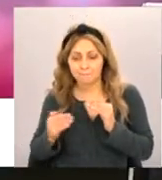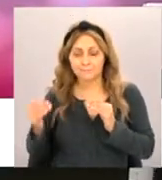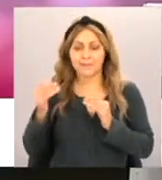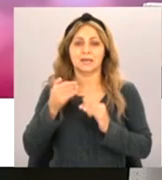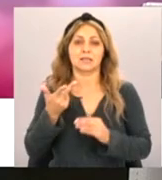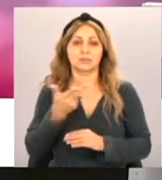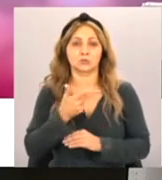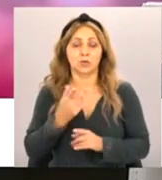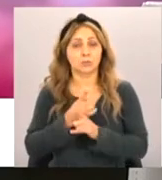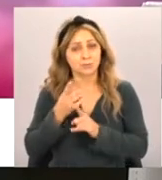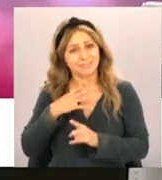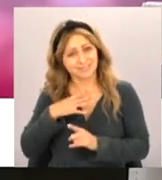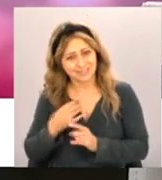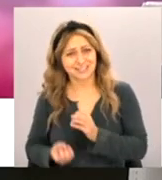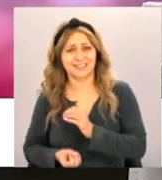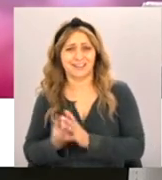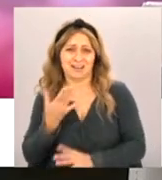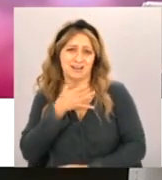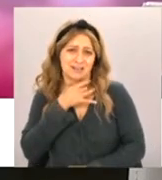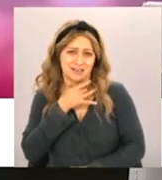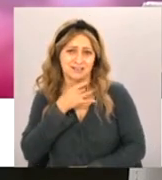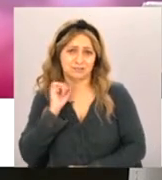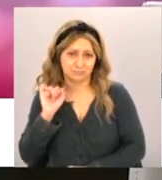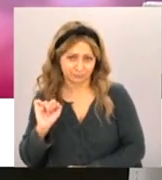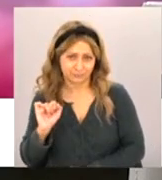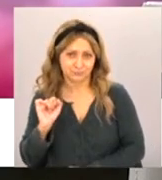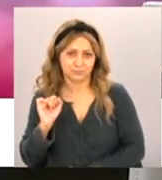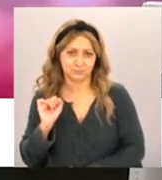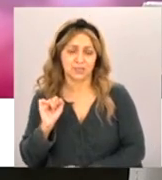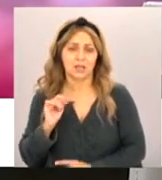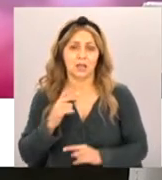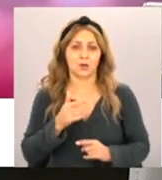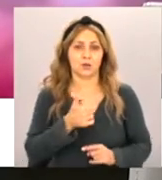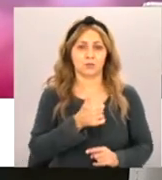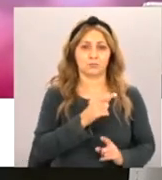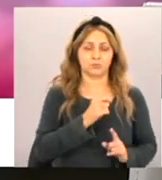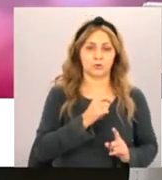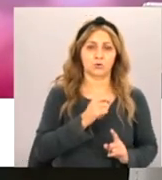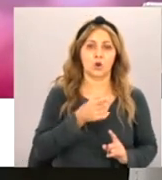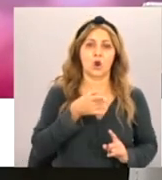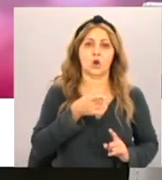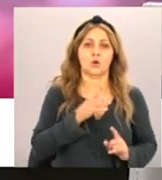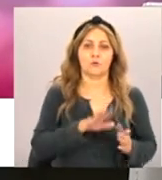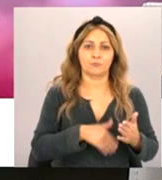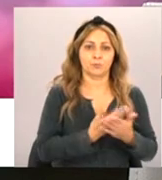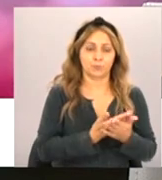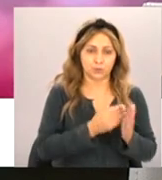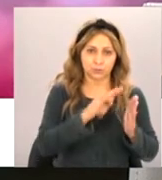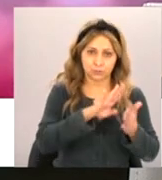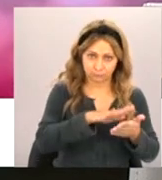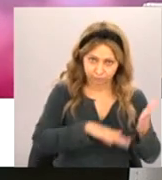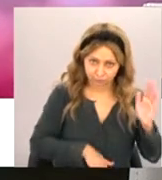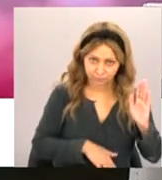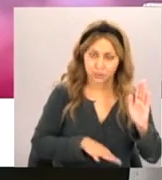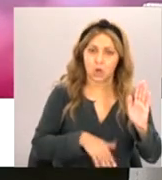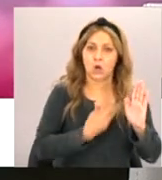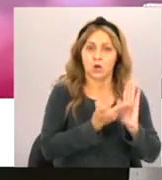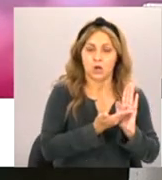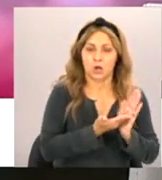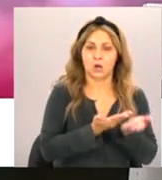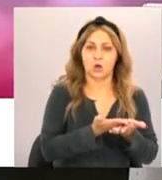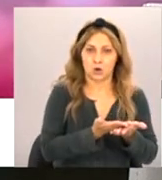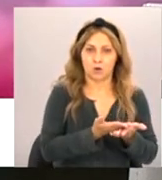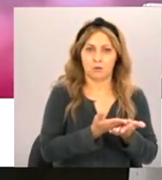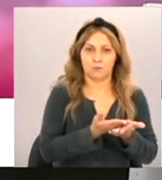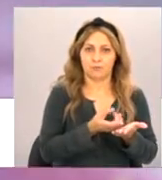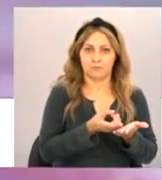uma crise política o PS não não não foi uma questão do bloco querer aquelas novas propostas e tenha de ser todas não o PS recusou